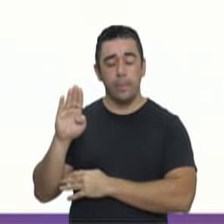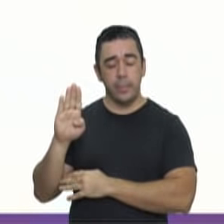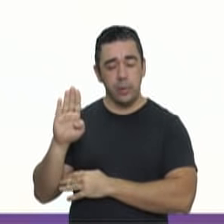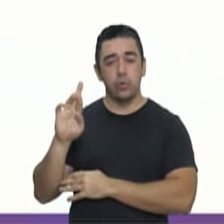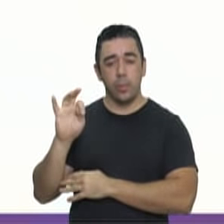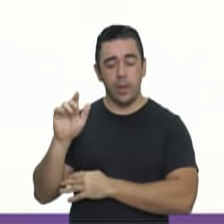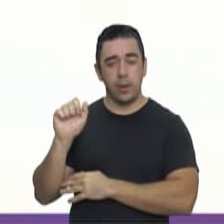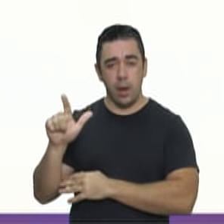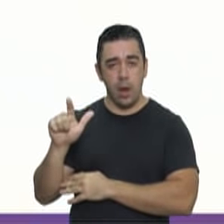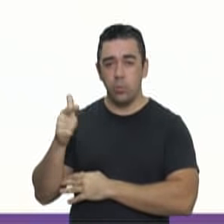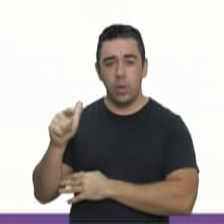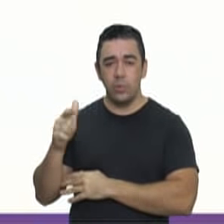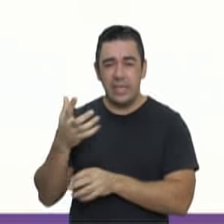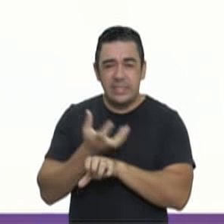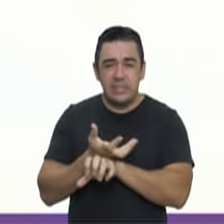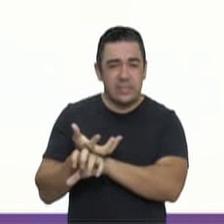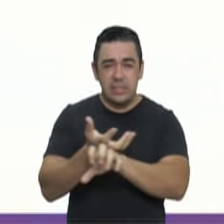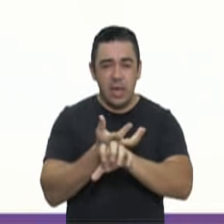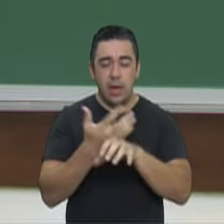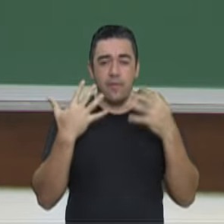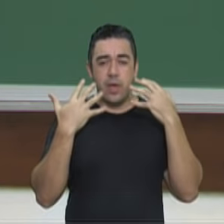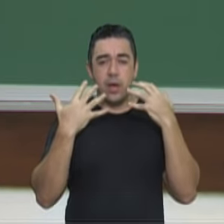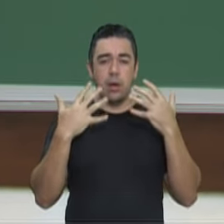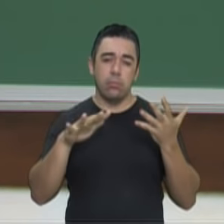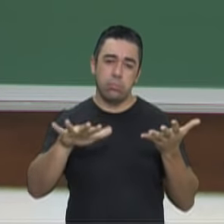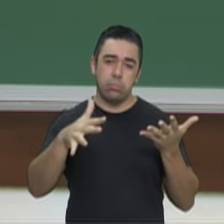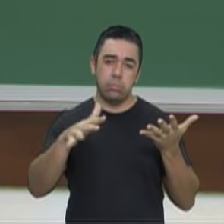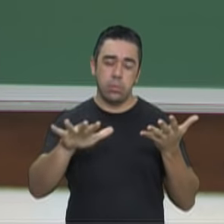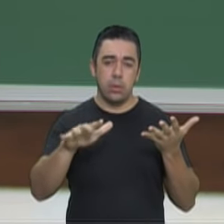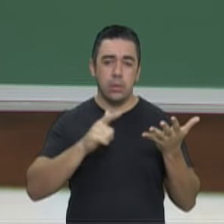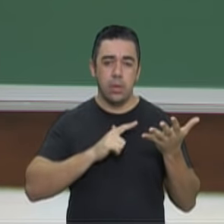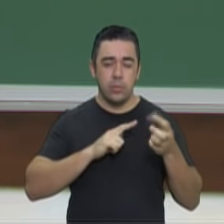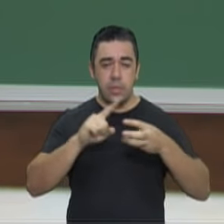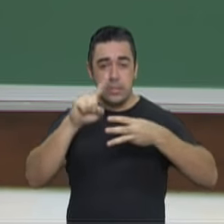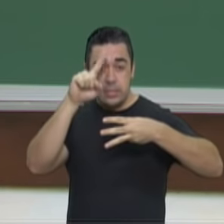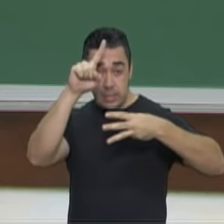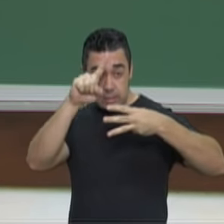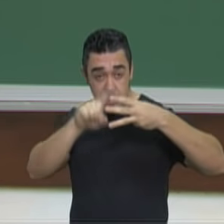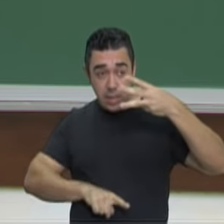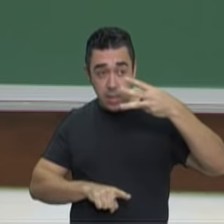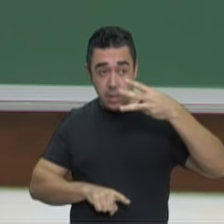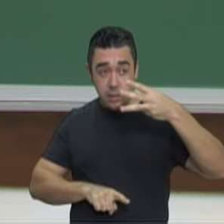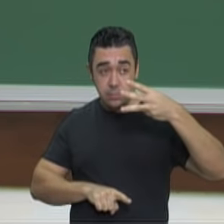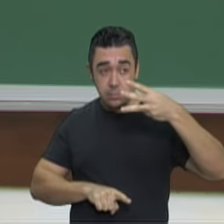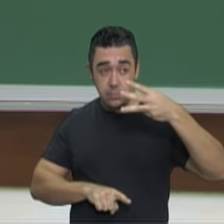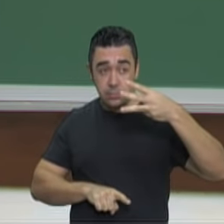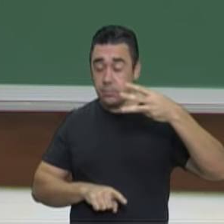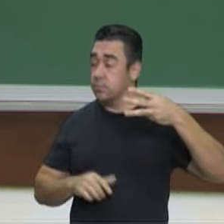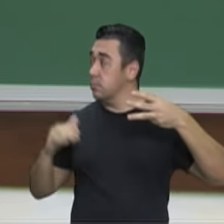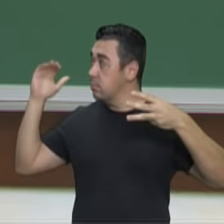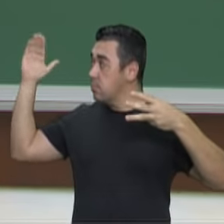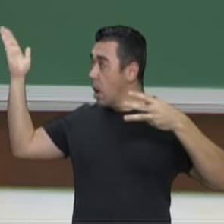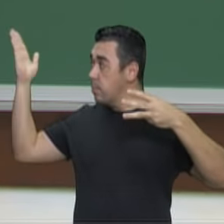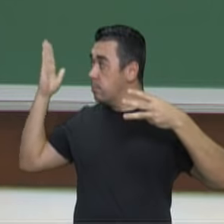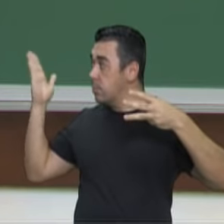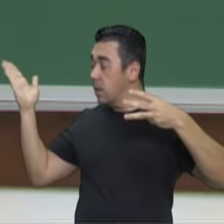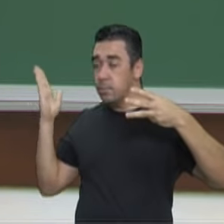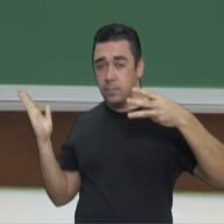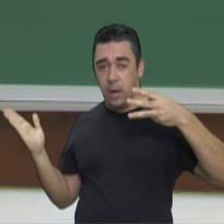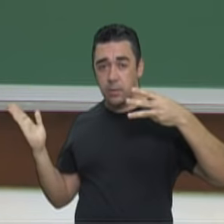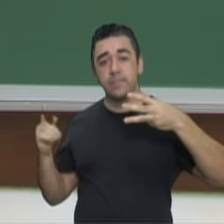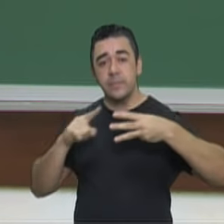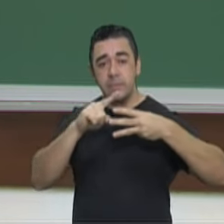estação seca e verão brando. Então são essas condições, esses 3 tipos climáticos que